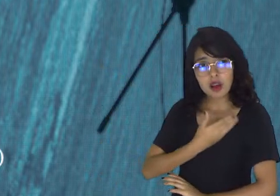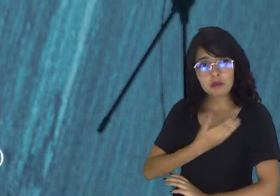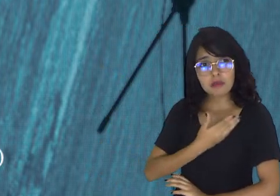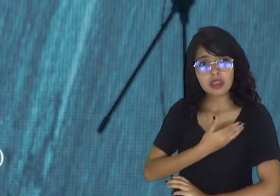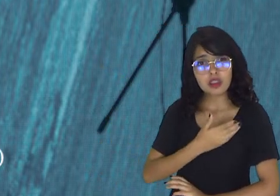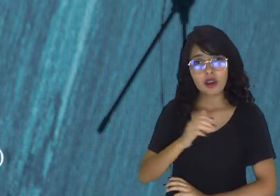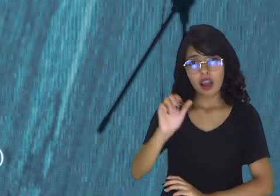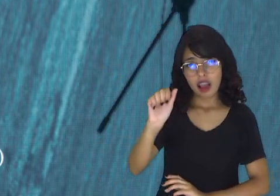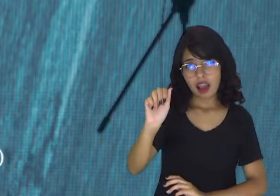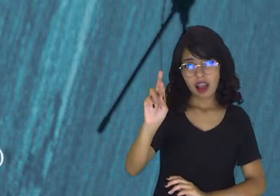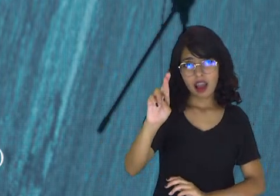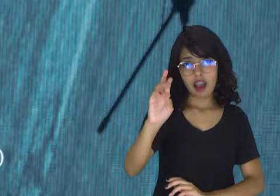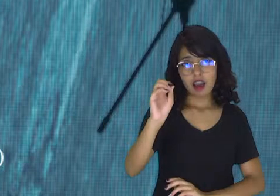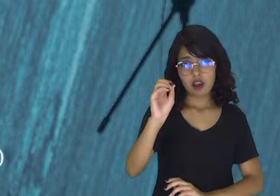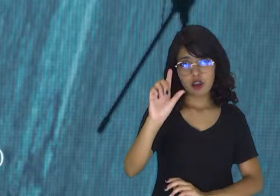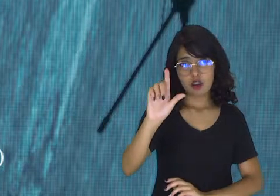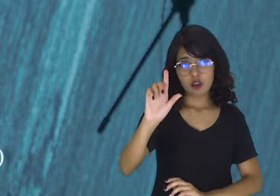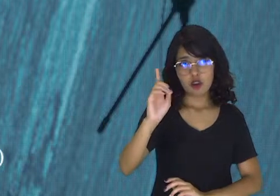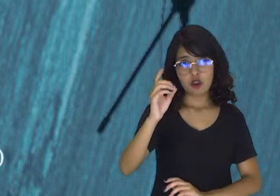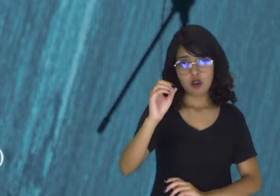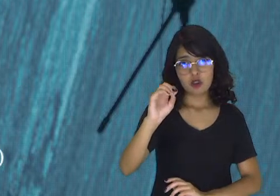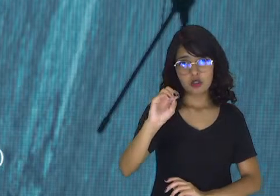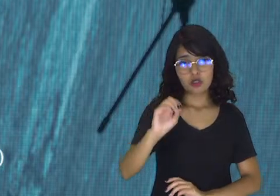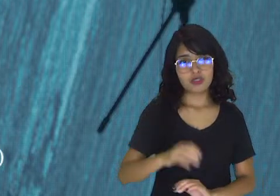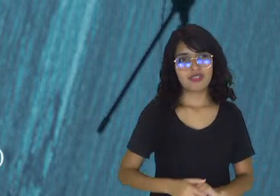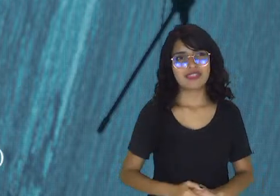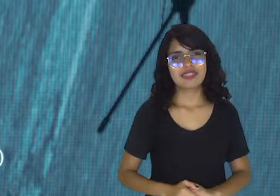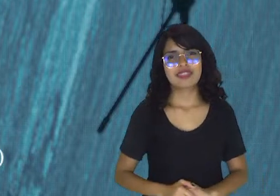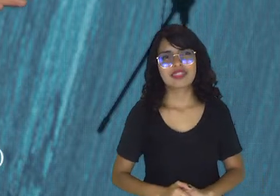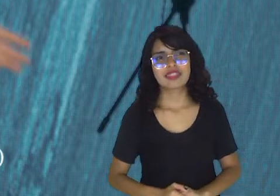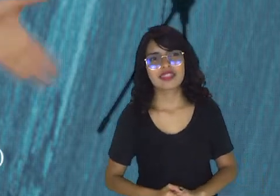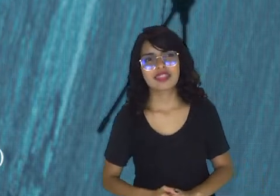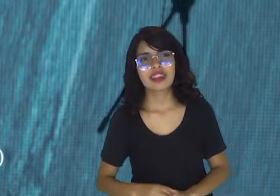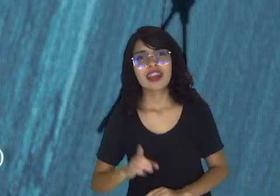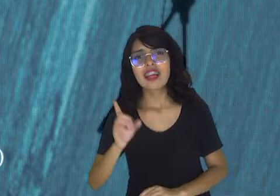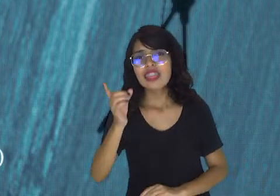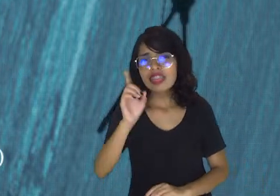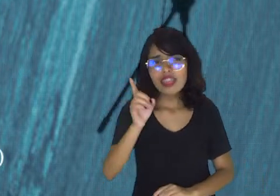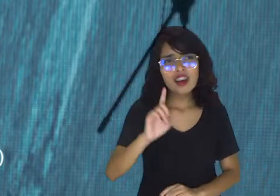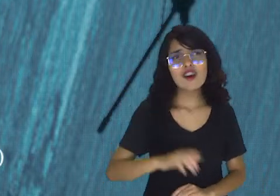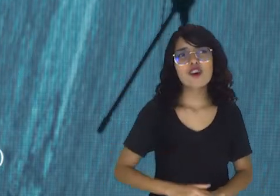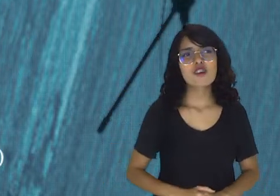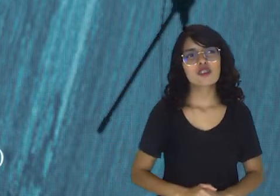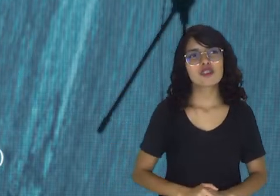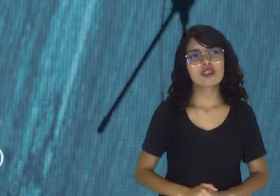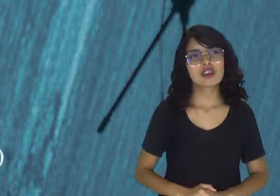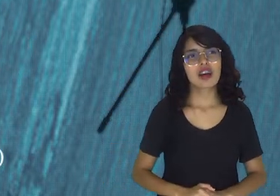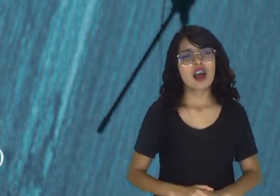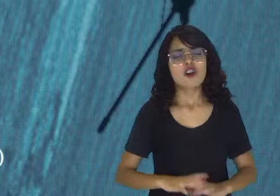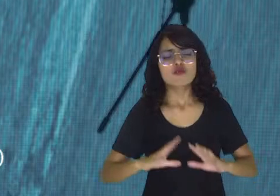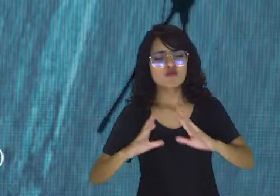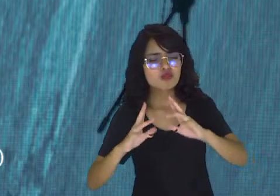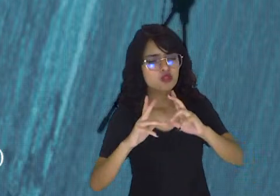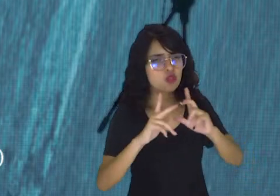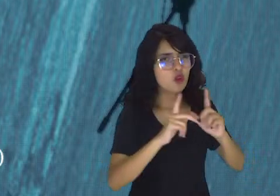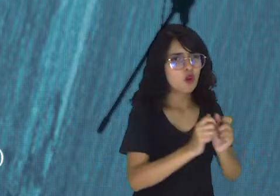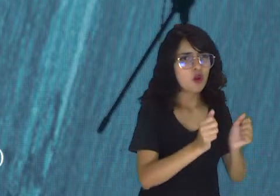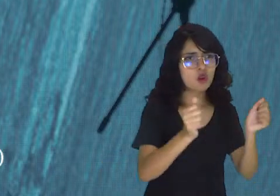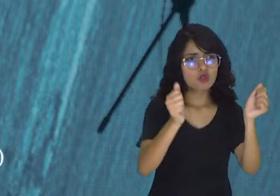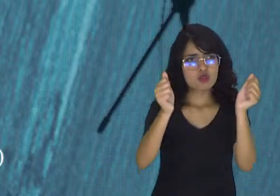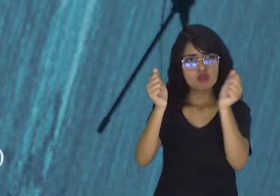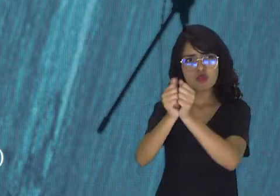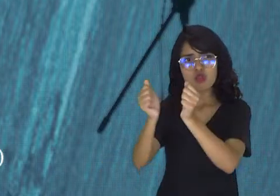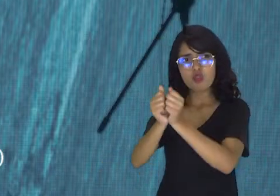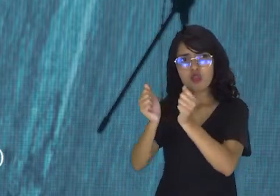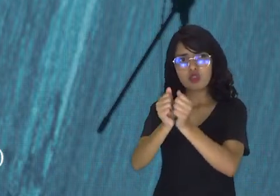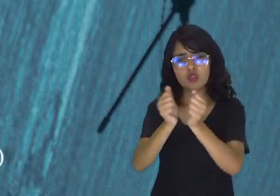lá ministrando aula do batismo na sede, quando o Fábio Martins, o Rubinho, a Lu, a Vanessa e o